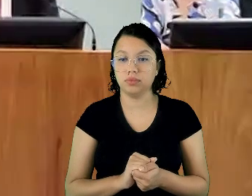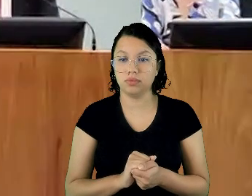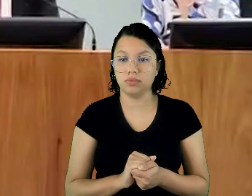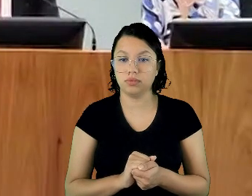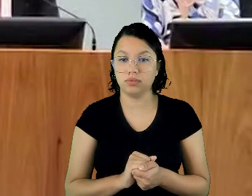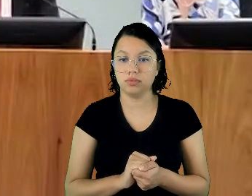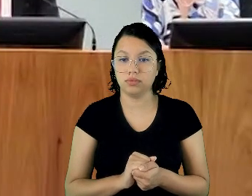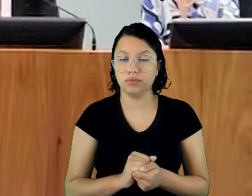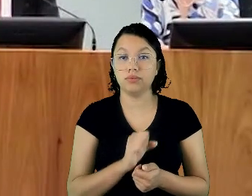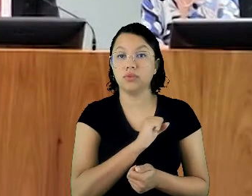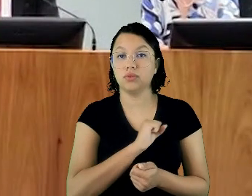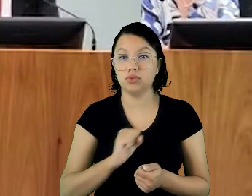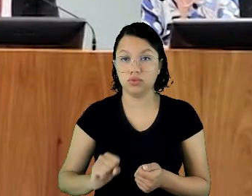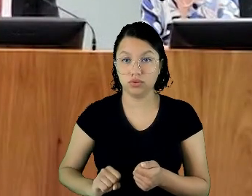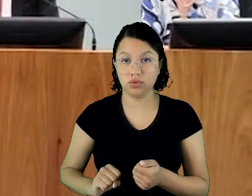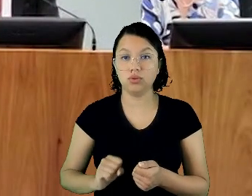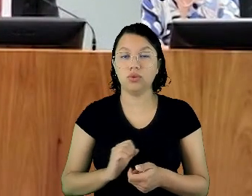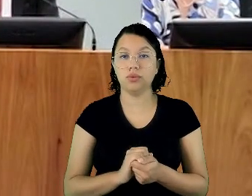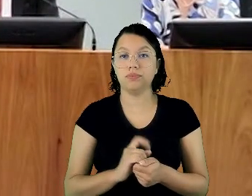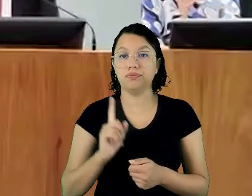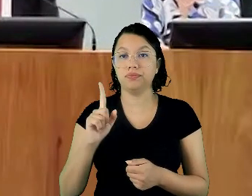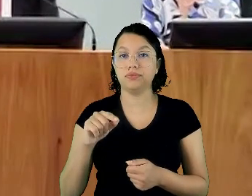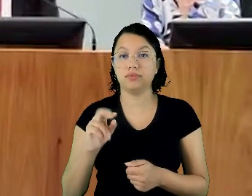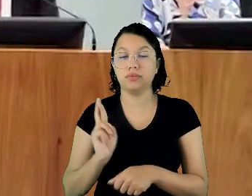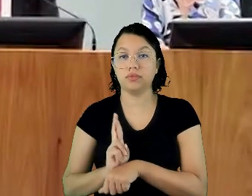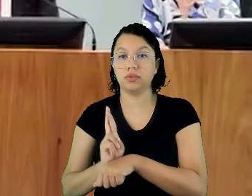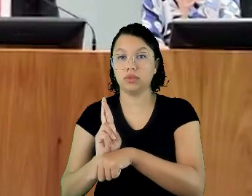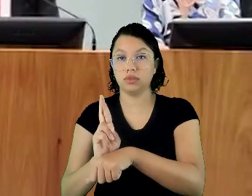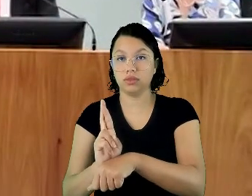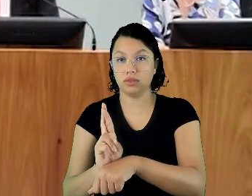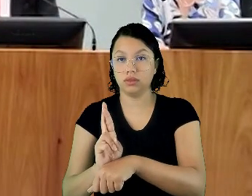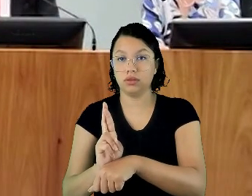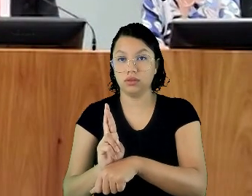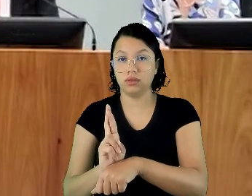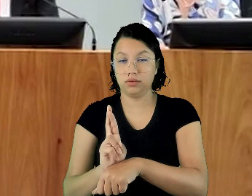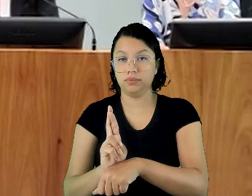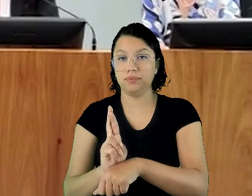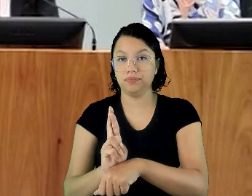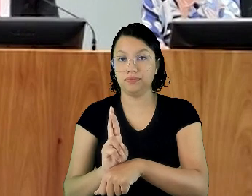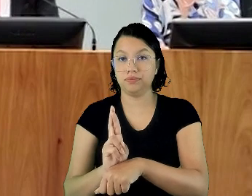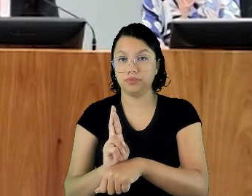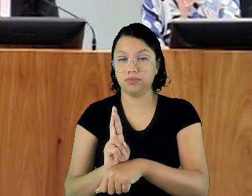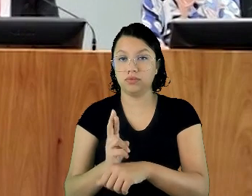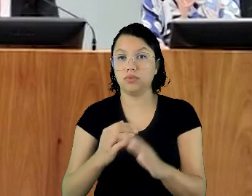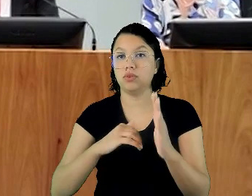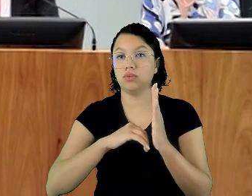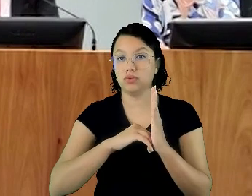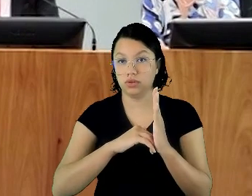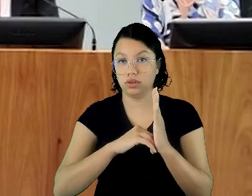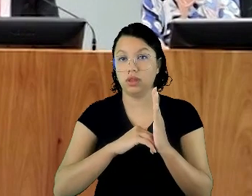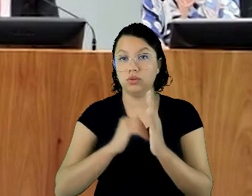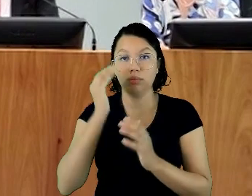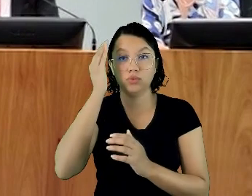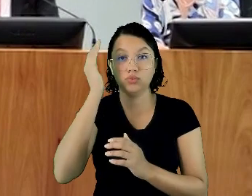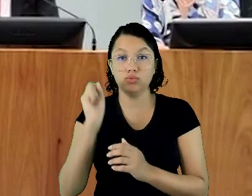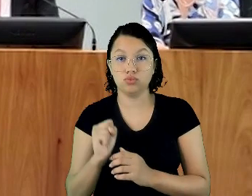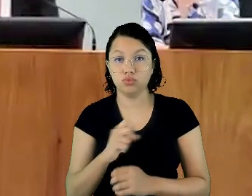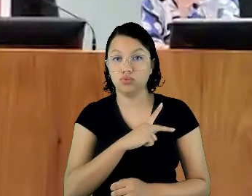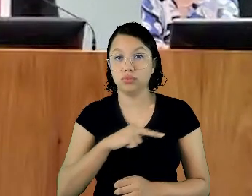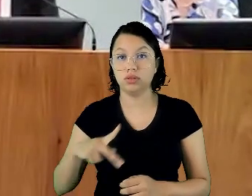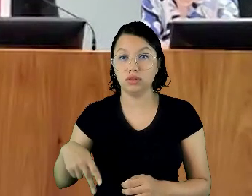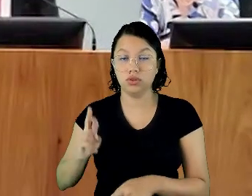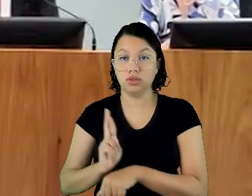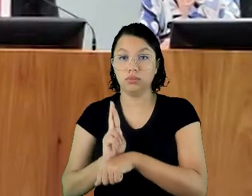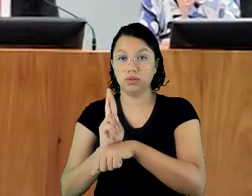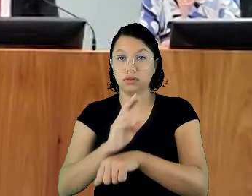Nelson Andrade representa no Senado da República o Estado do Mato Grosso do Sul, presidente da representação do Brasil